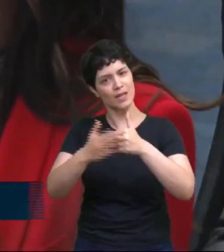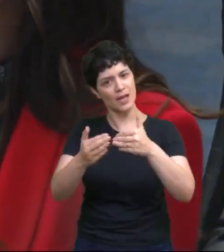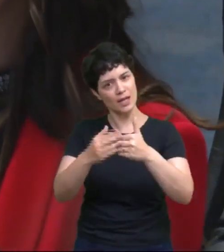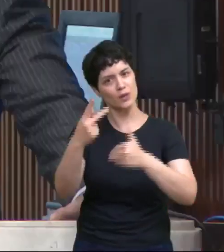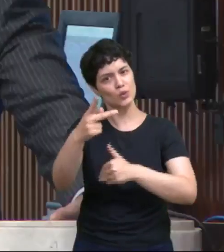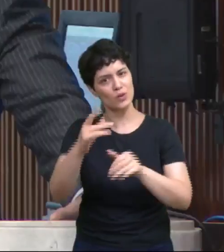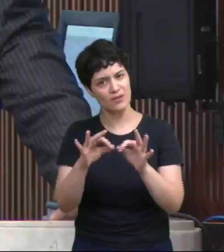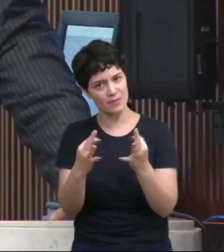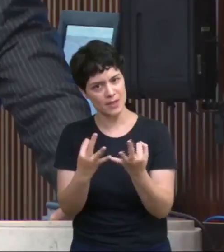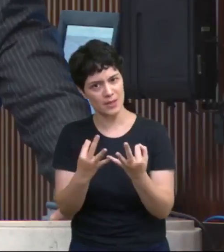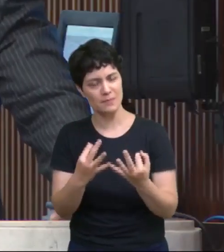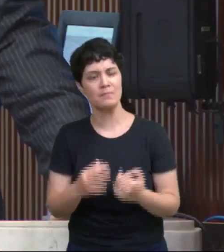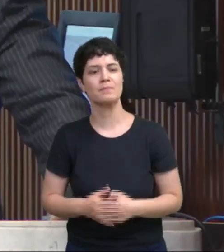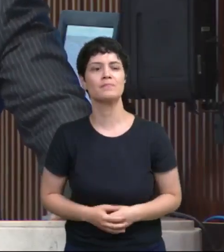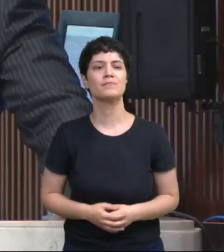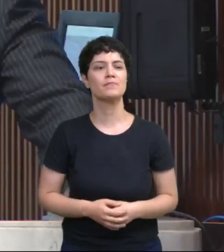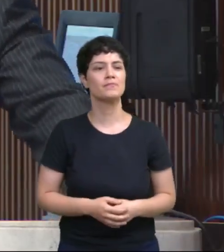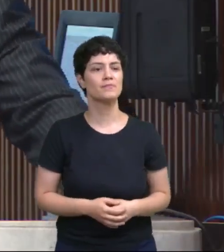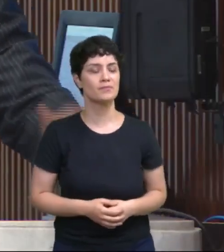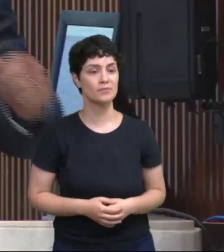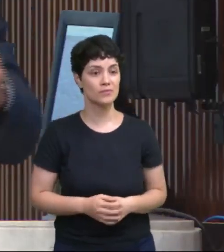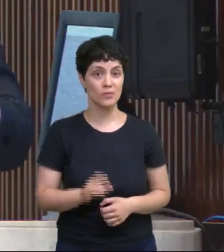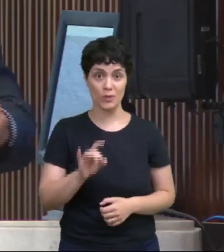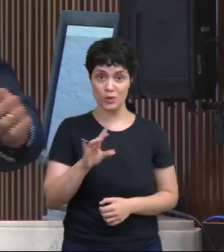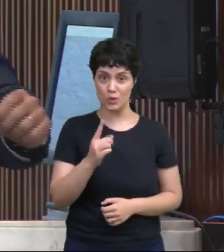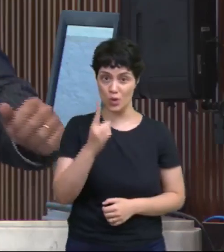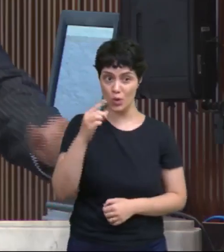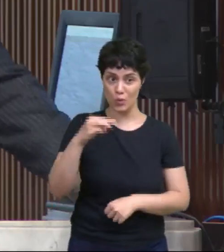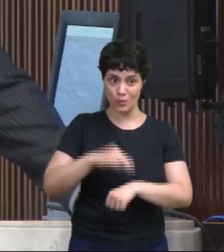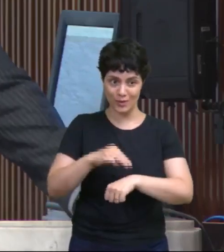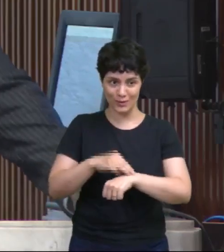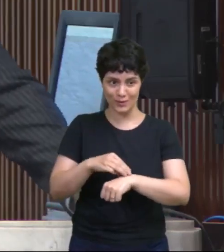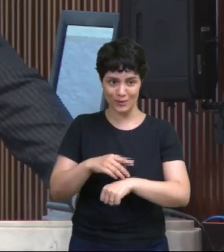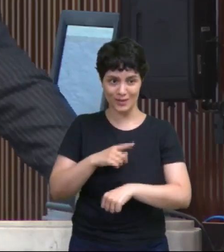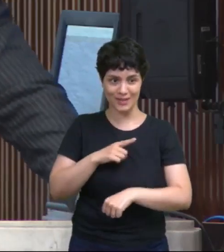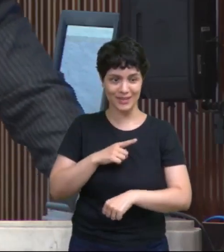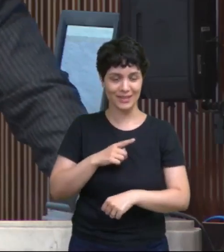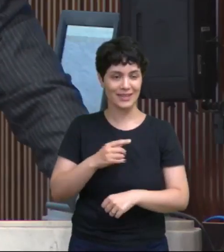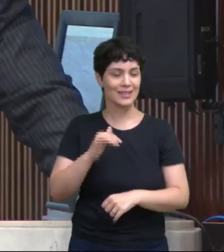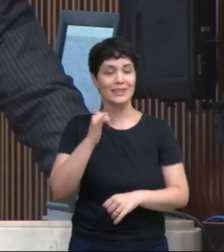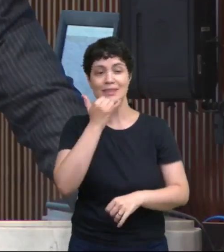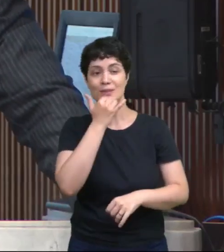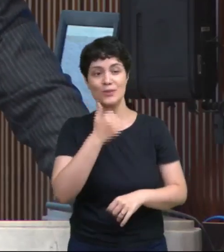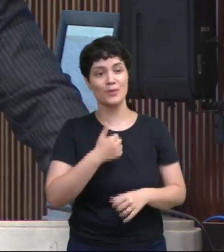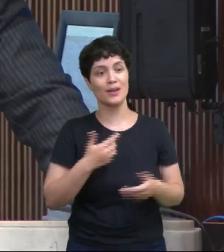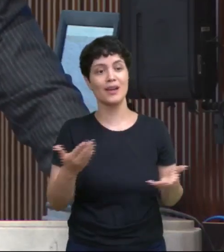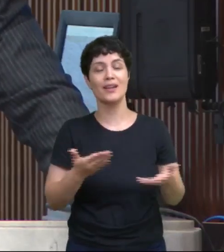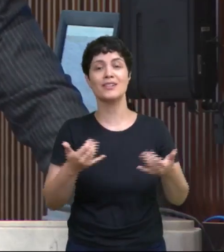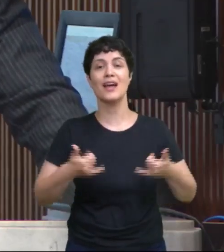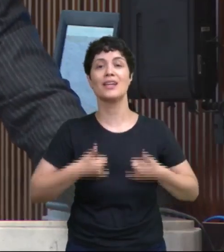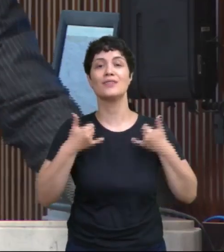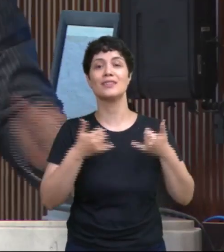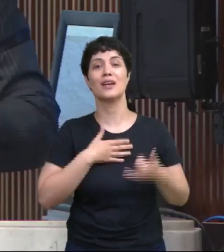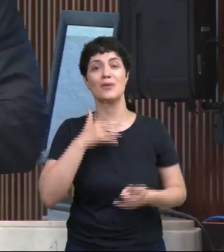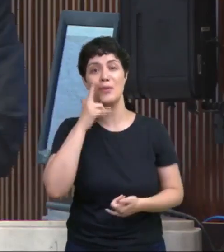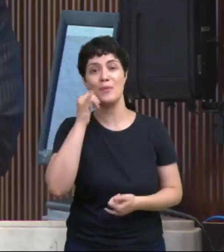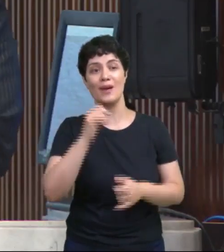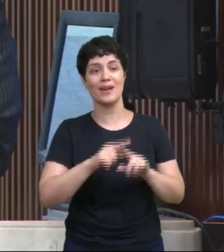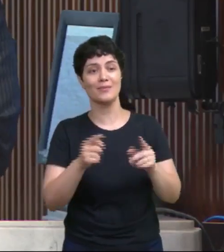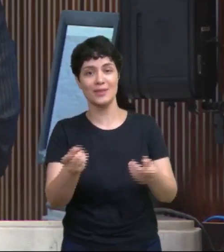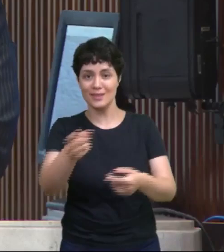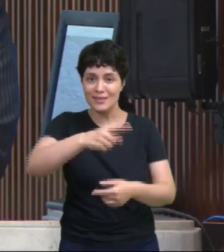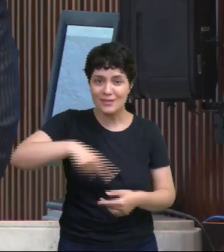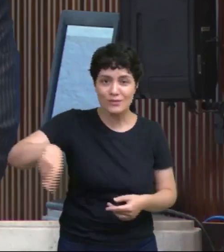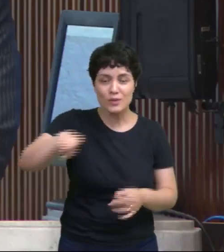Obrigado. Deputado Requião. Só um minutinho, nós temos o... Meu Deus, é o aniversário do meu pai, quem ganhou o presente fui eu. Eu agradeço